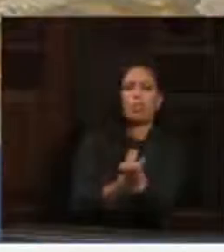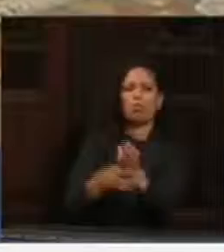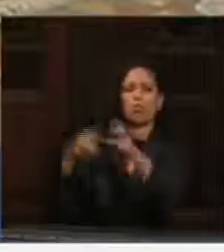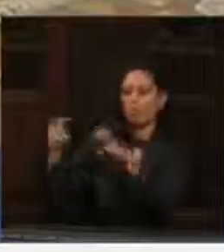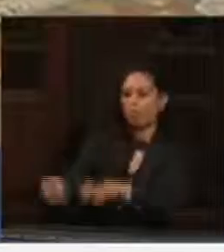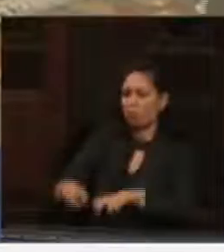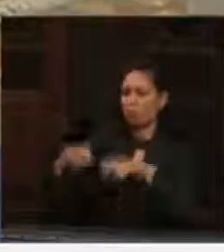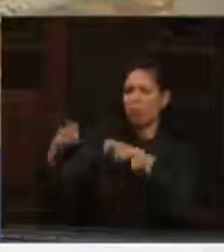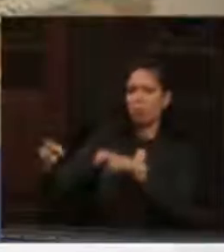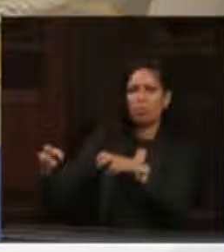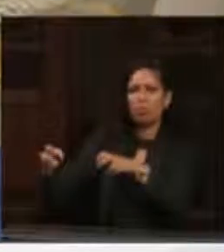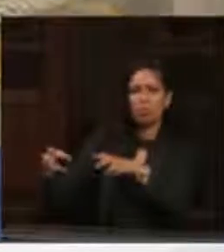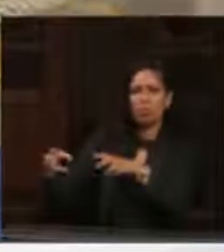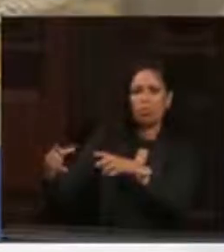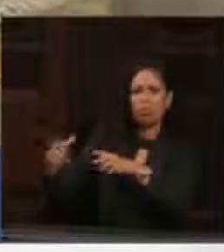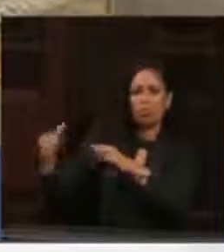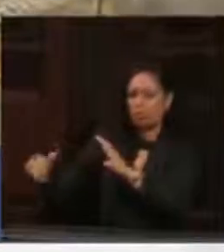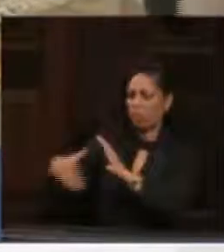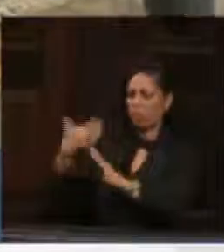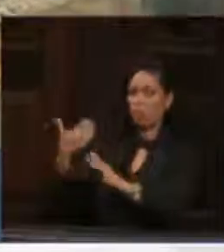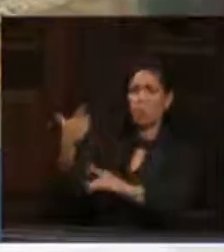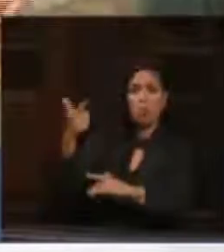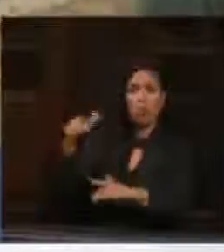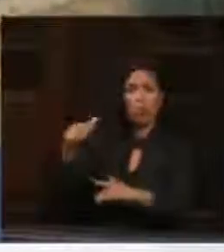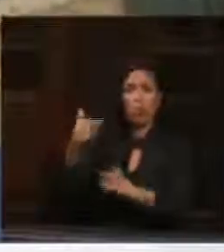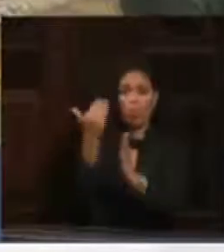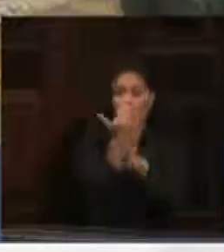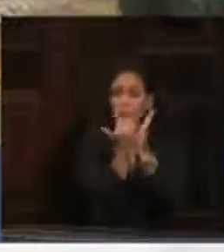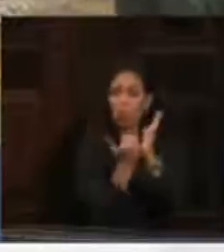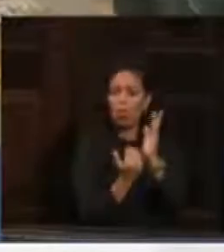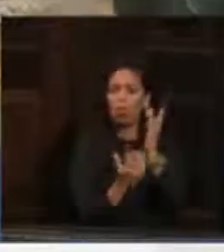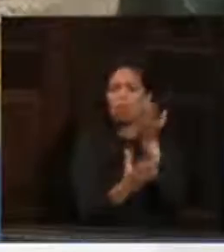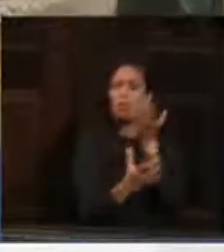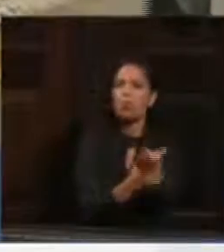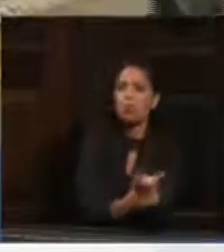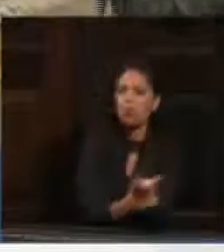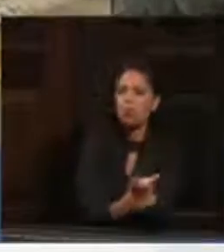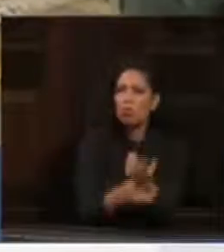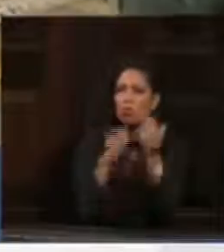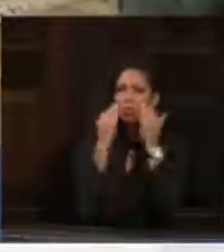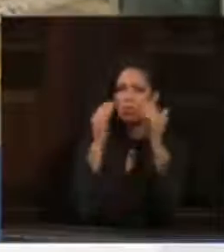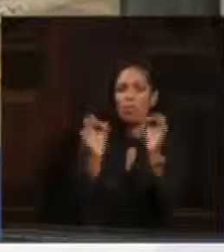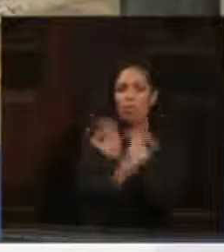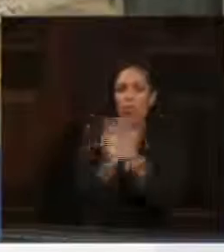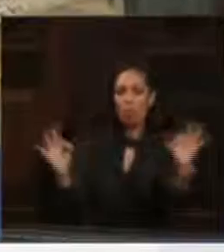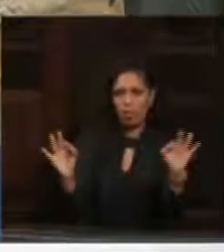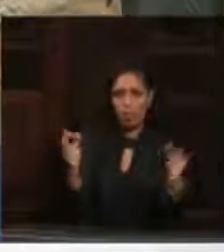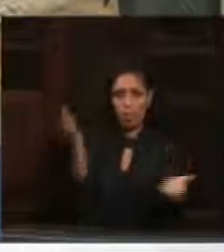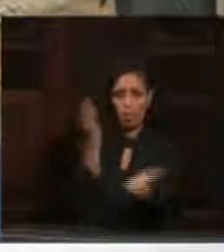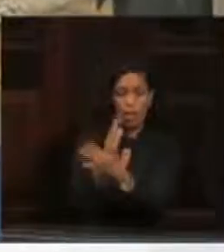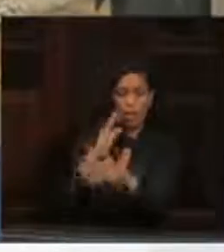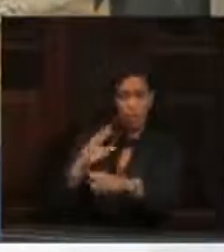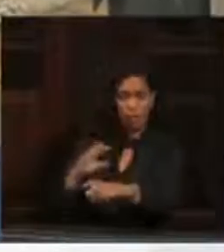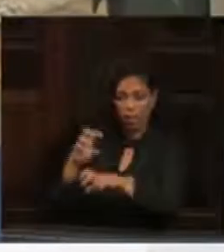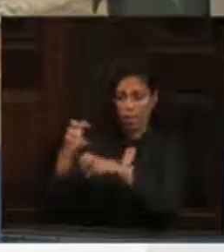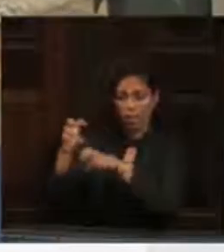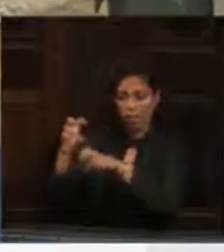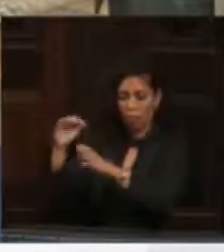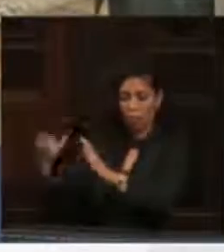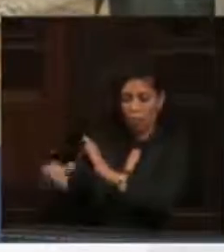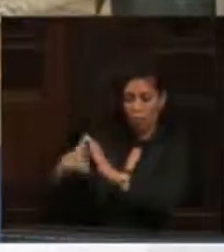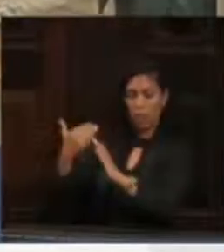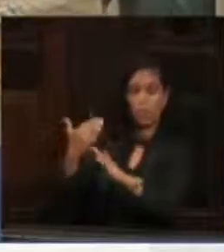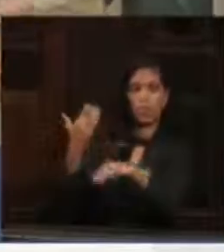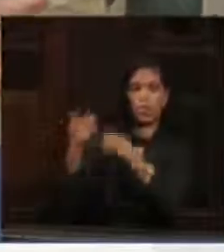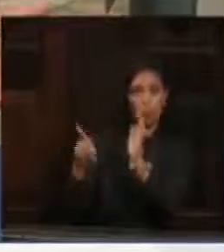não há um programa de segurança pública a ser apresentado, extingue-se a Secretaria de Segurança